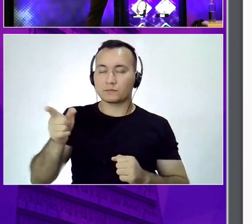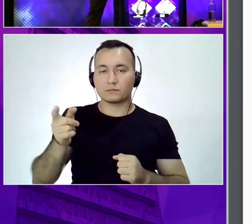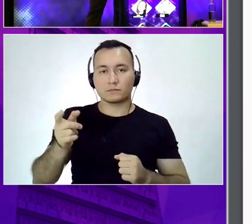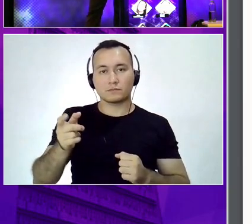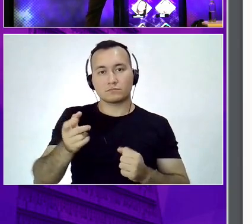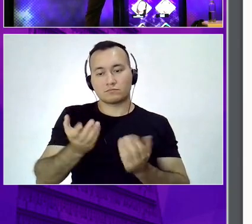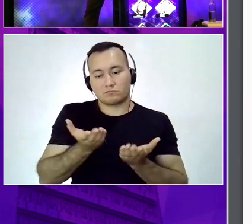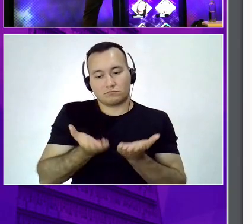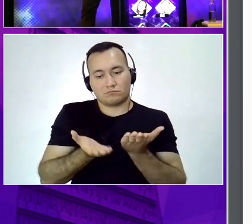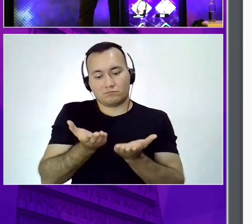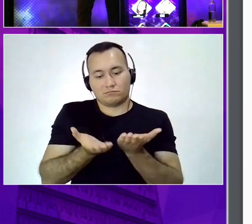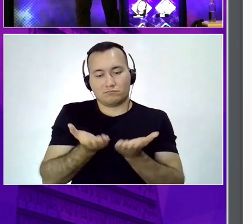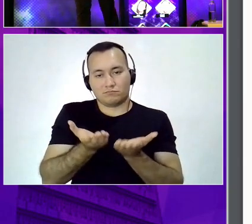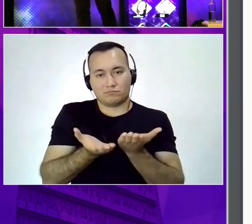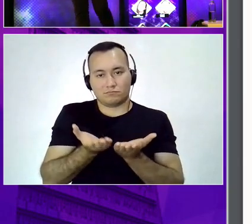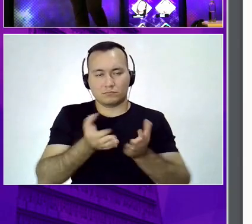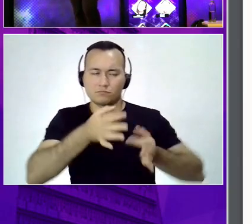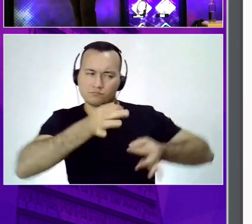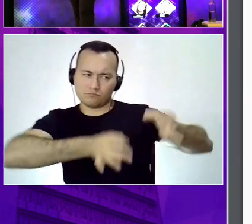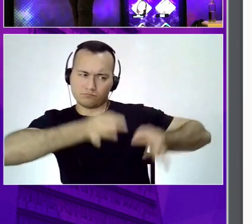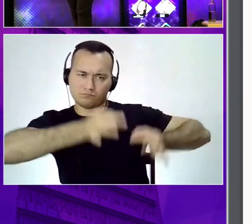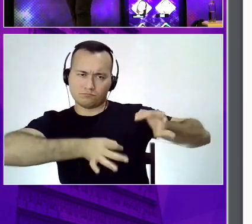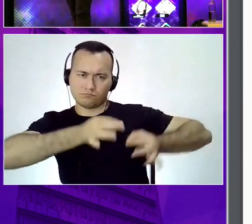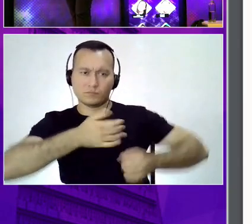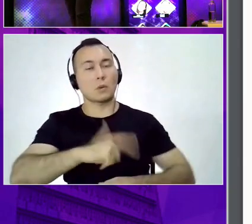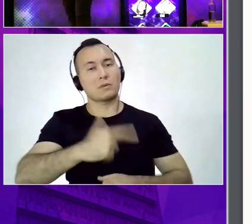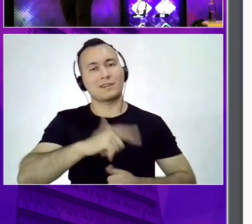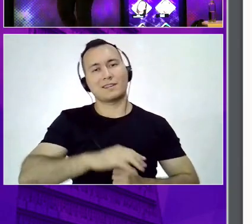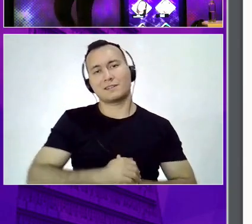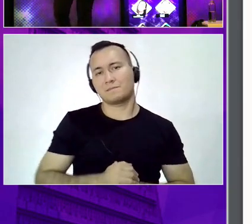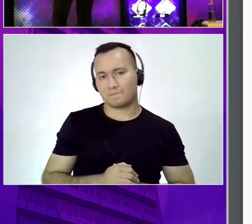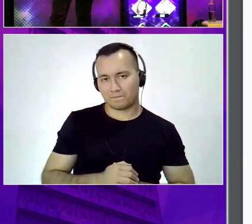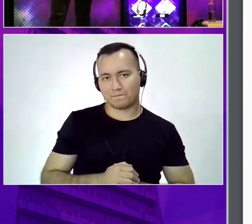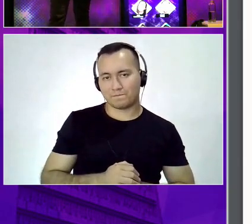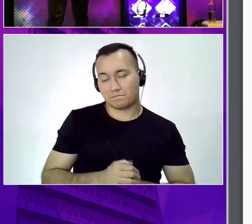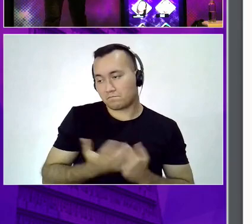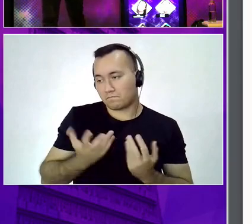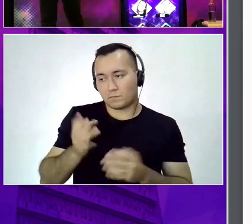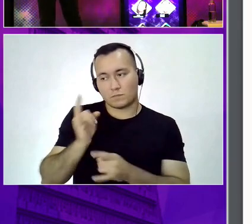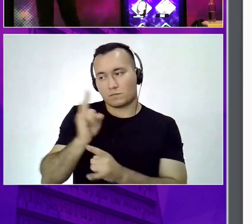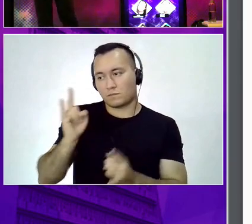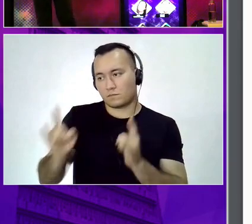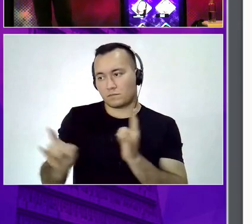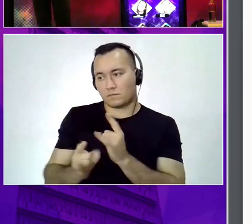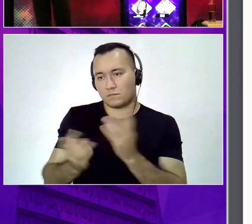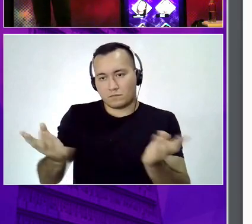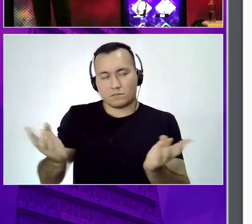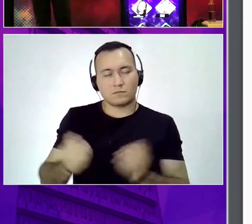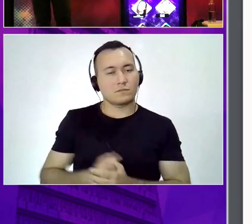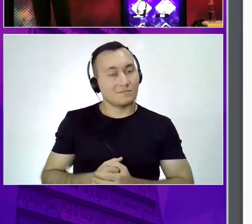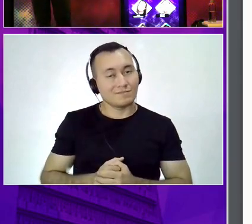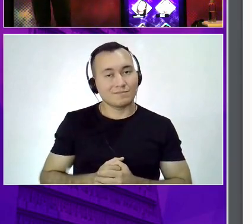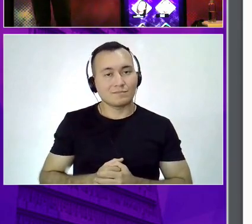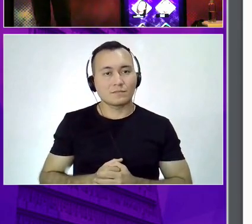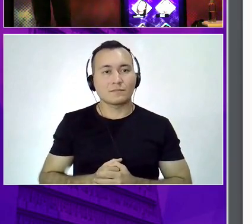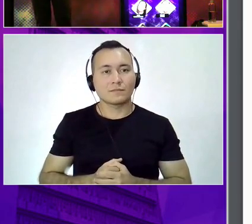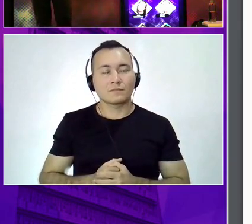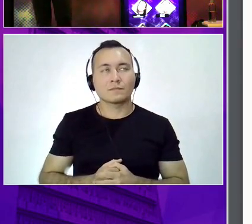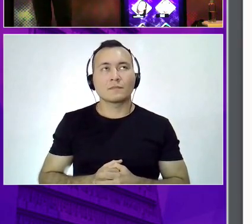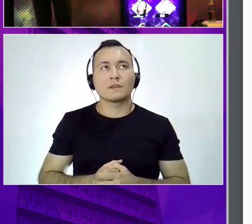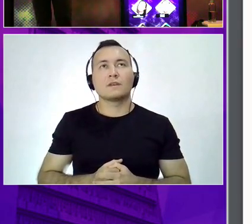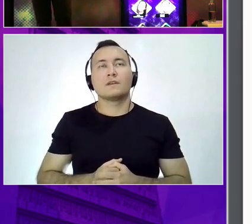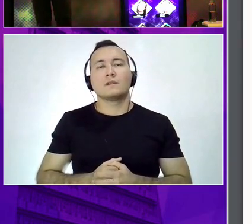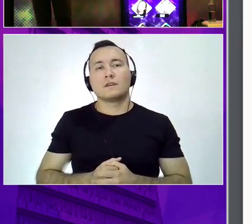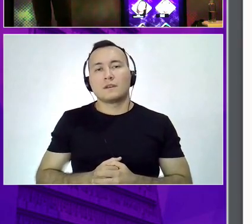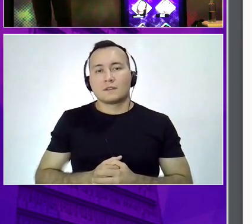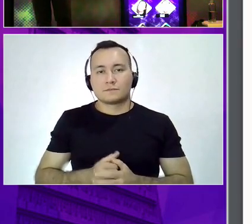claro que a gente sabe, a gente deve ter tido várias discussões aqui, a gente tem no dia de hoje sobre como é que a gente